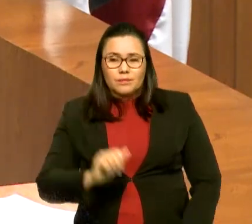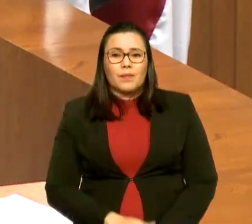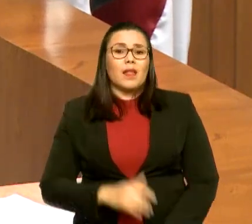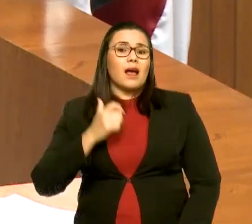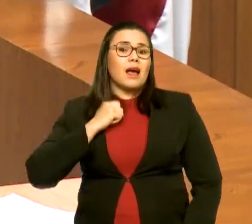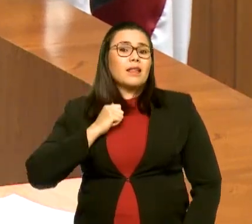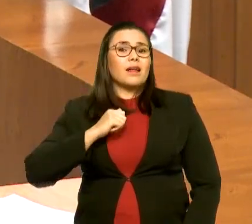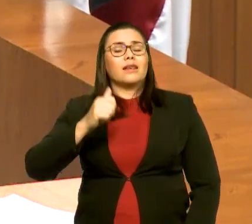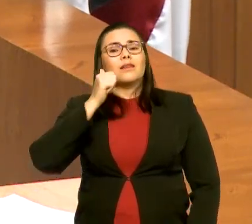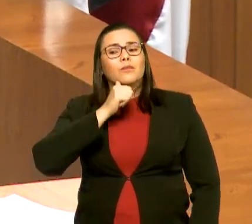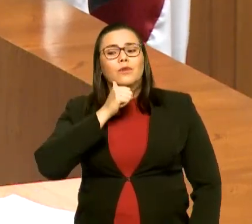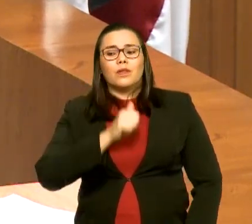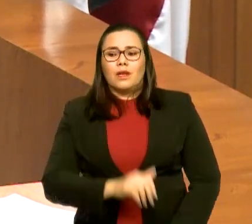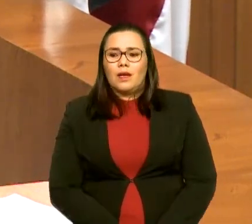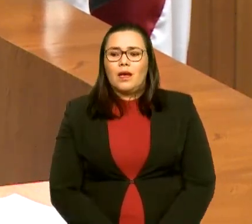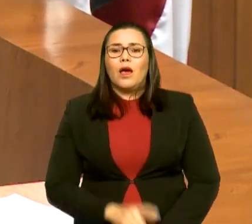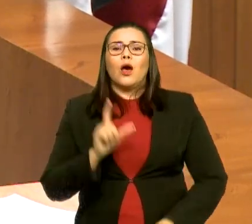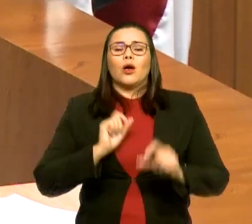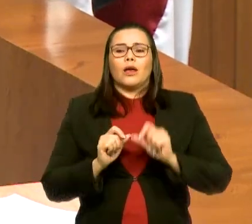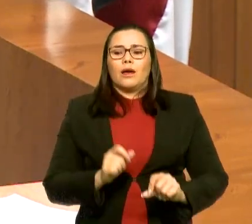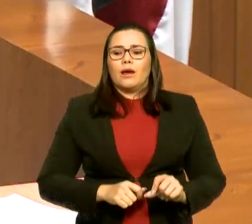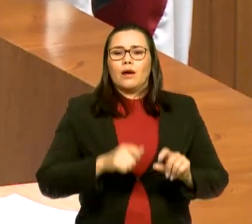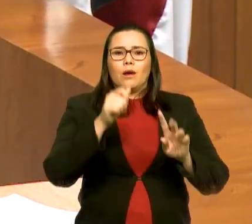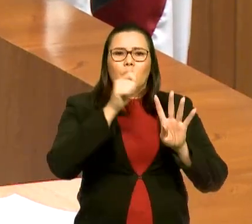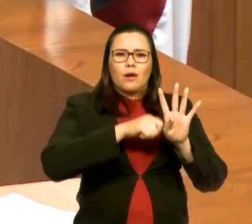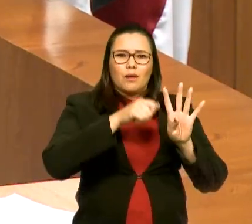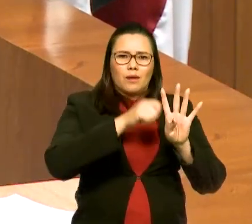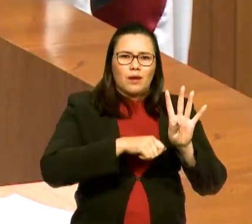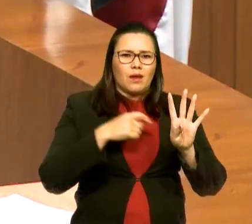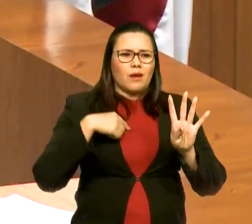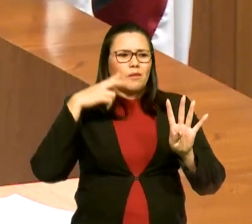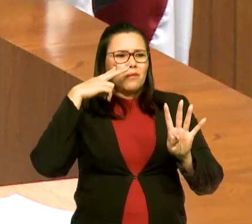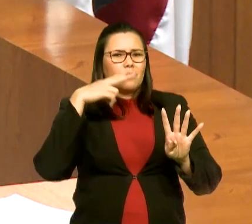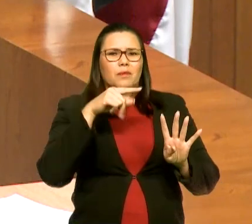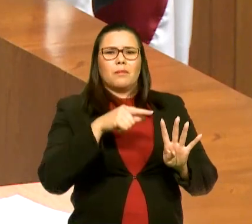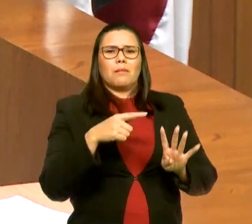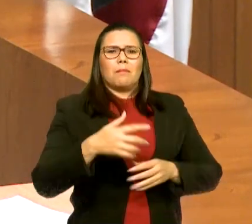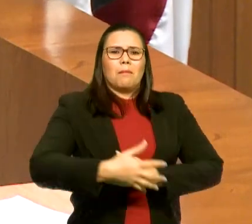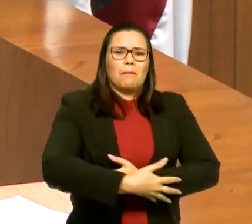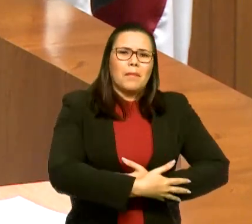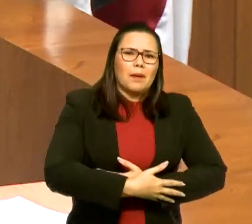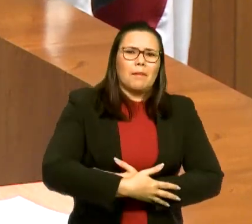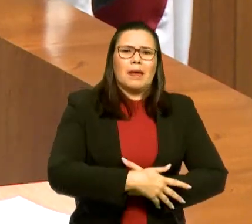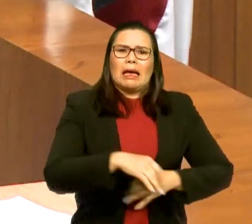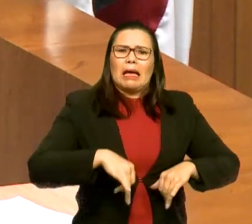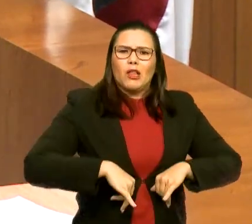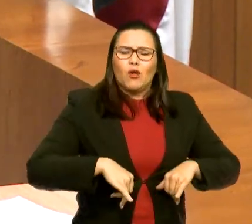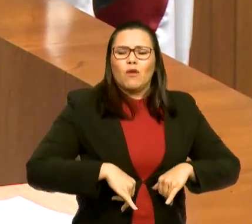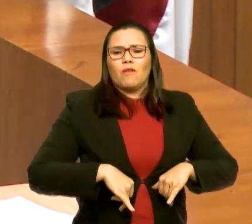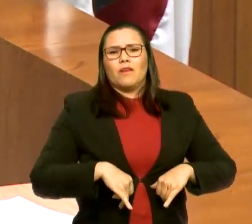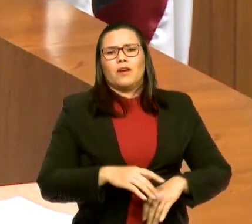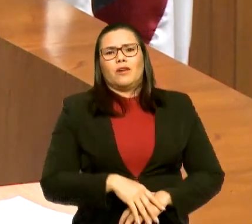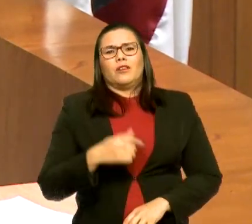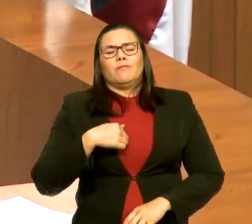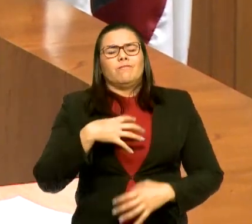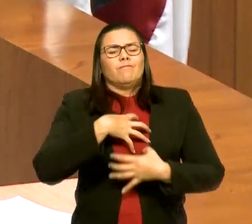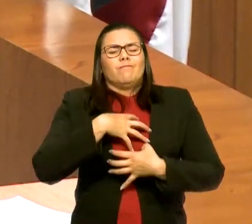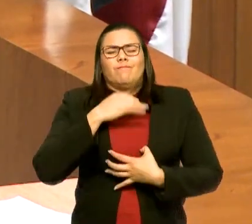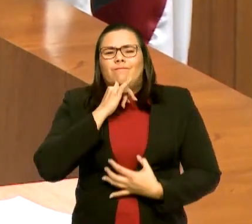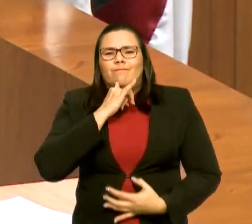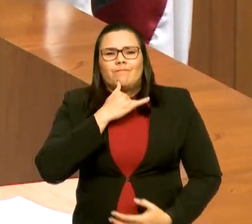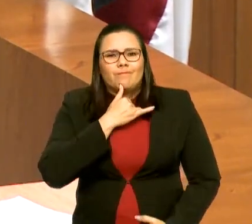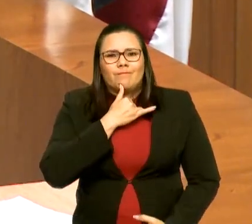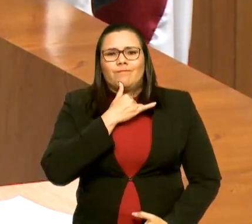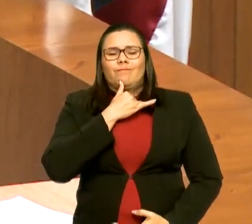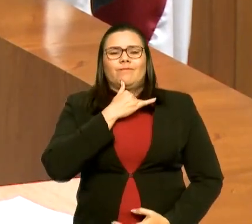perder um bebê de 4 meses já é assim algo de muito sentimento, que muito entristeceu não só Barra do Corda, mas todo